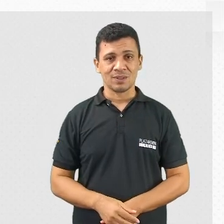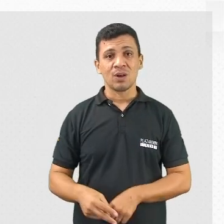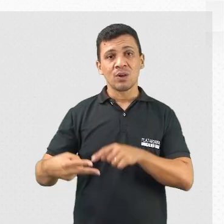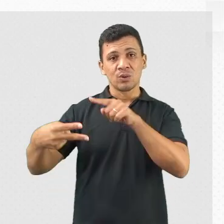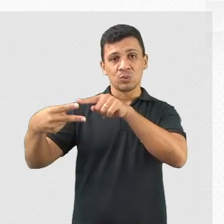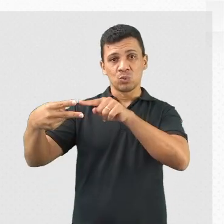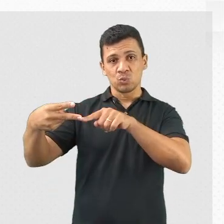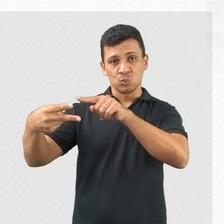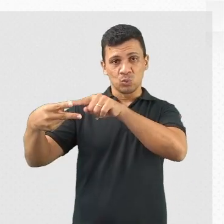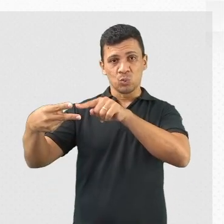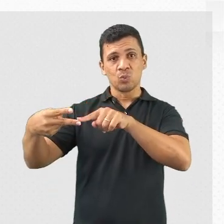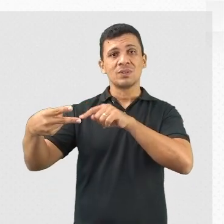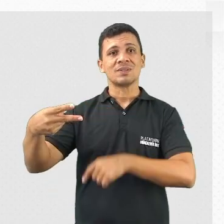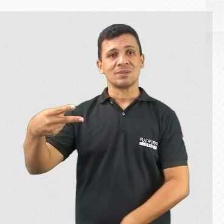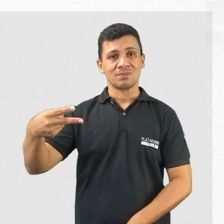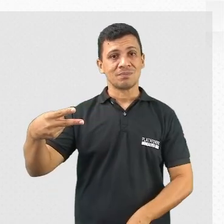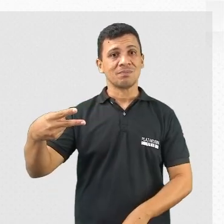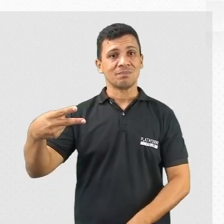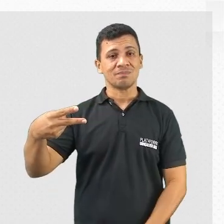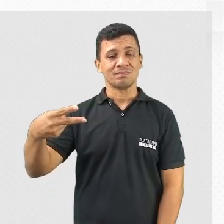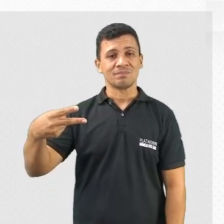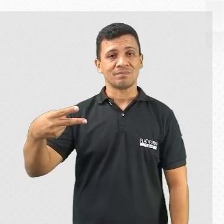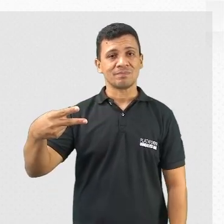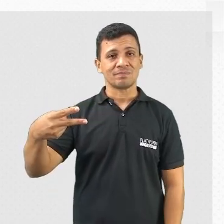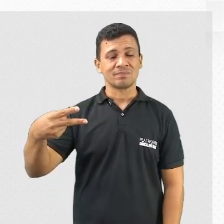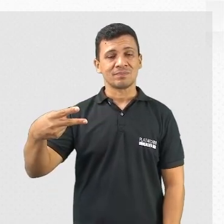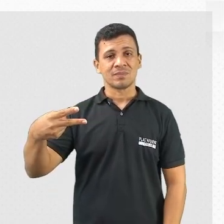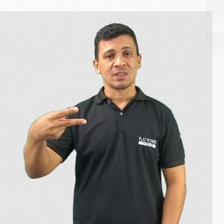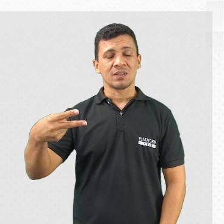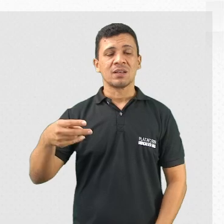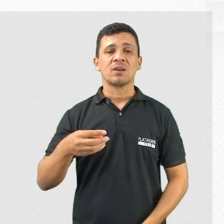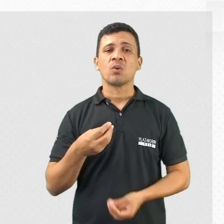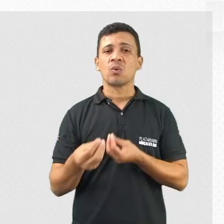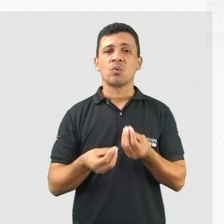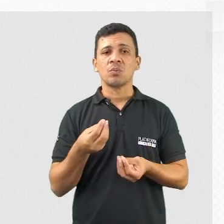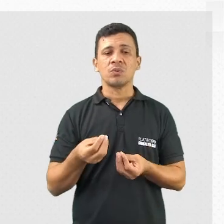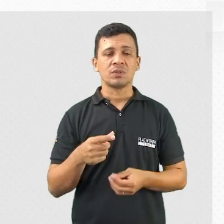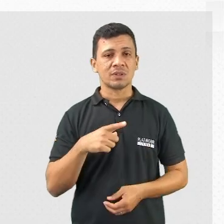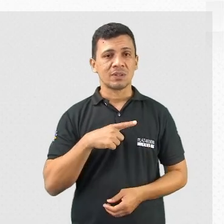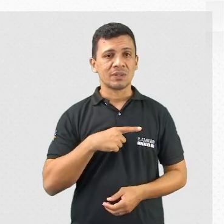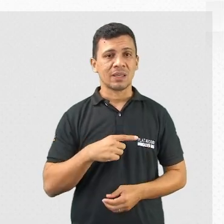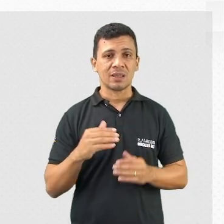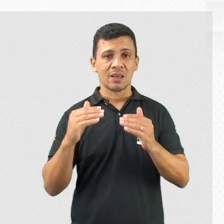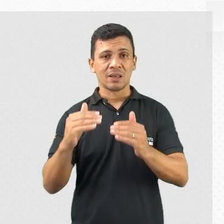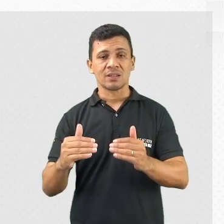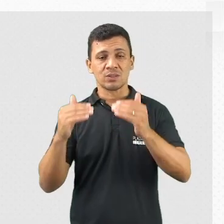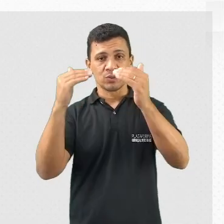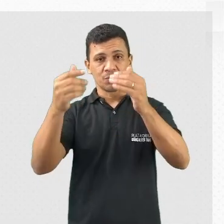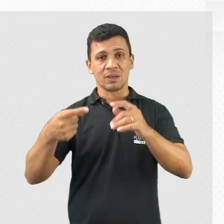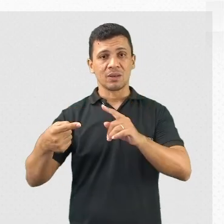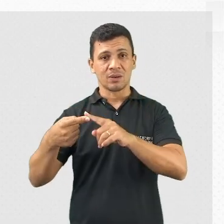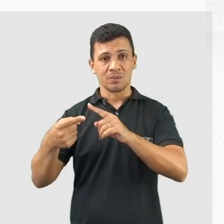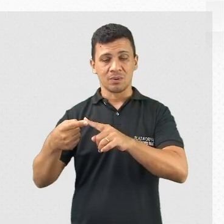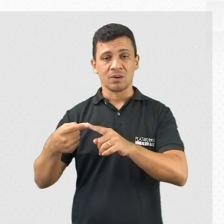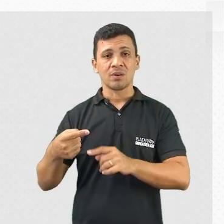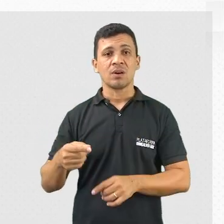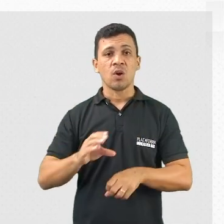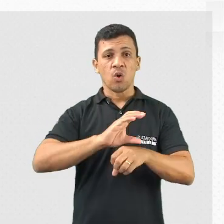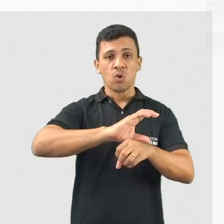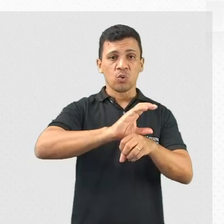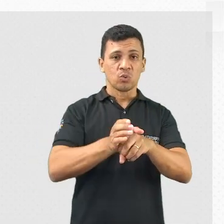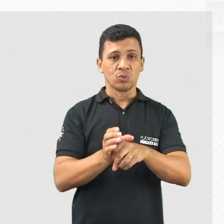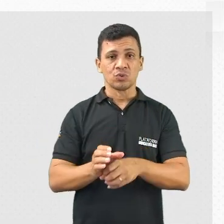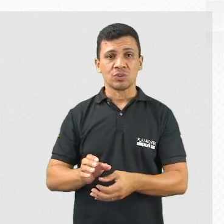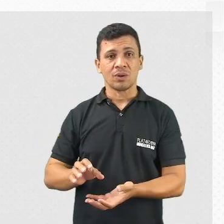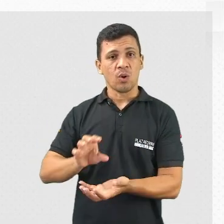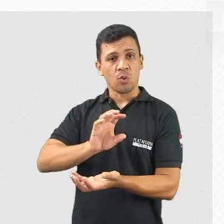em duas grandes camadas, certo? Que vai dividir a crosta superior, que é chamada crosta